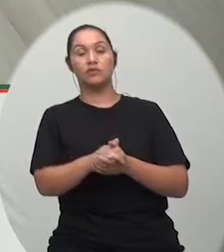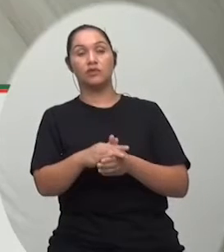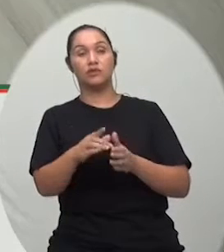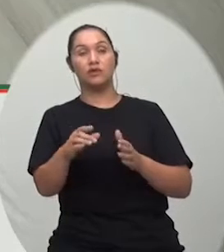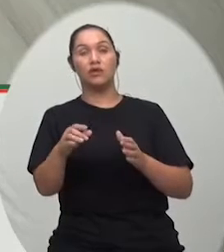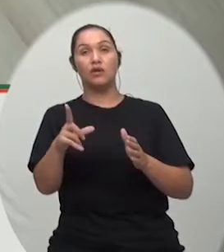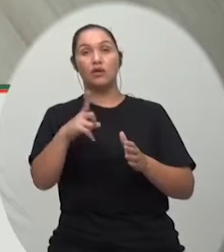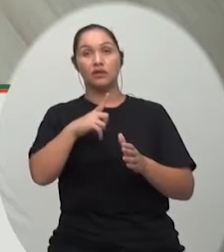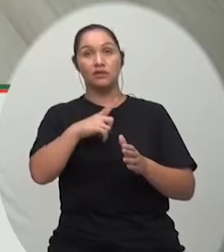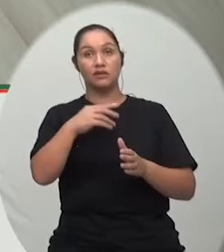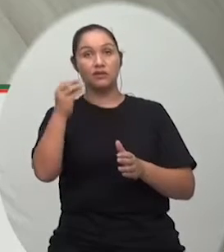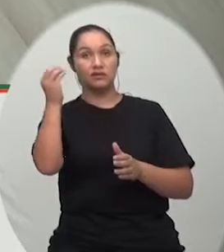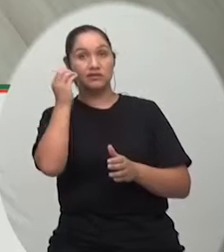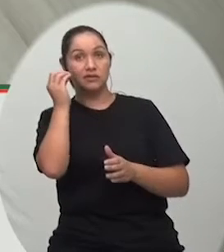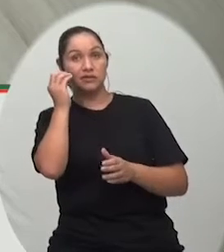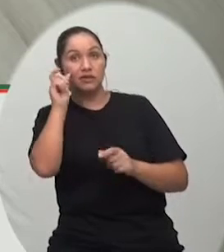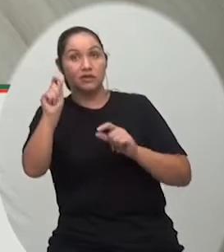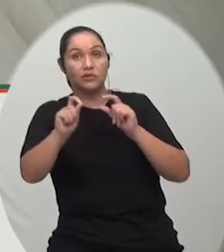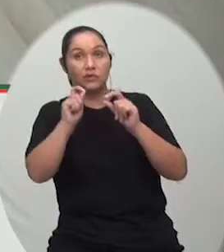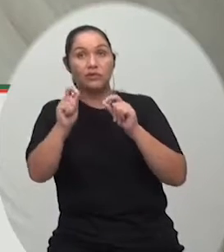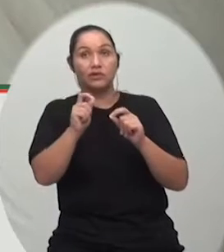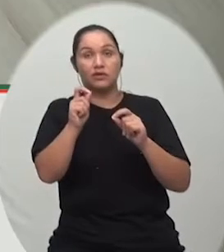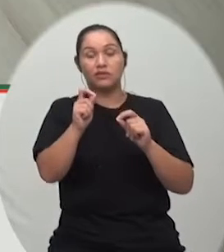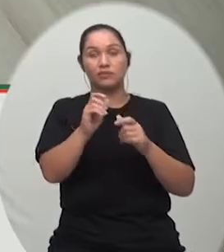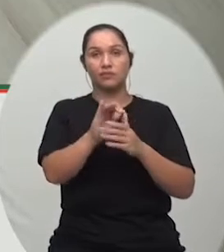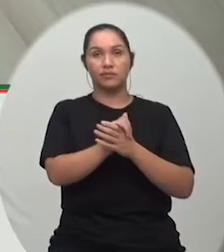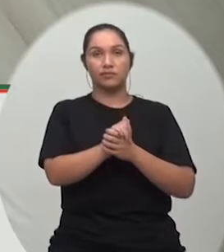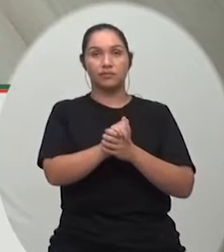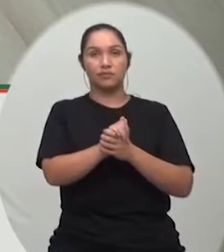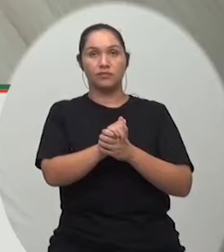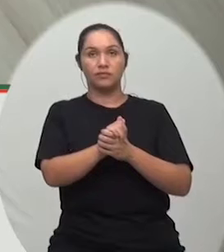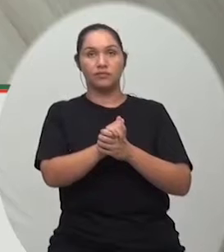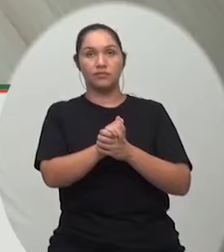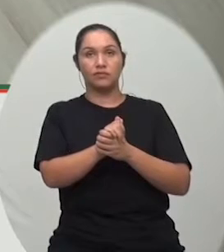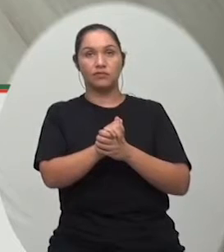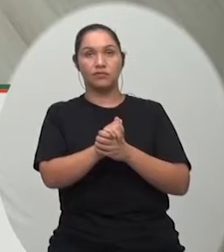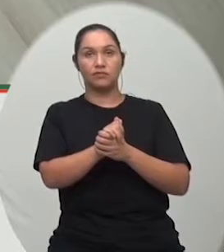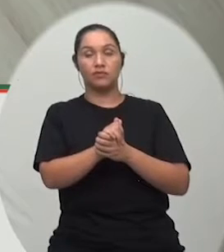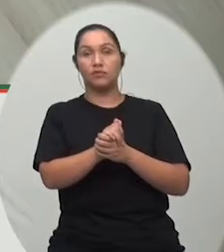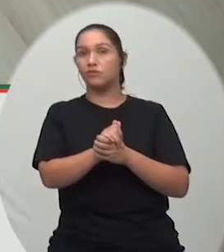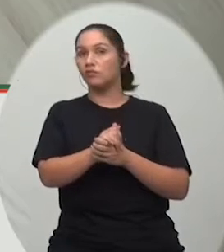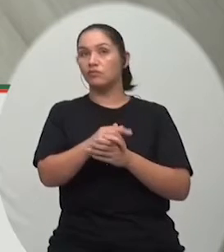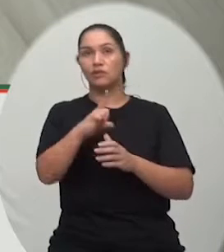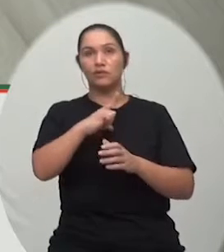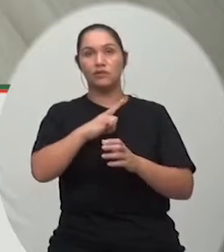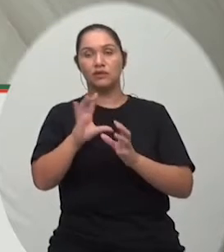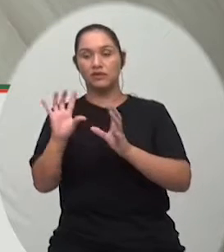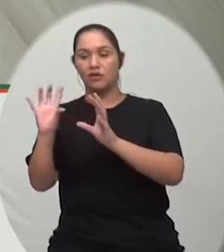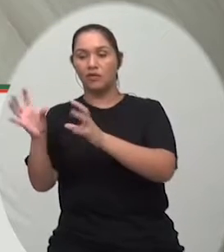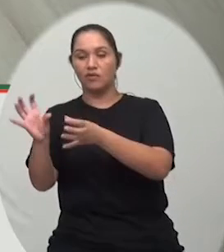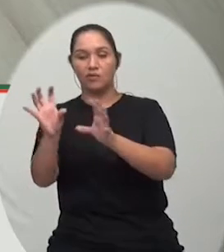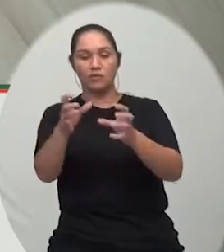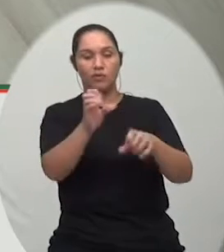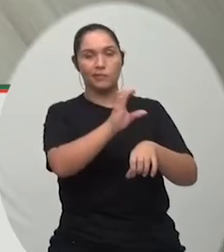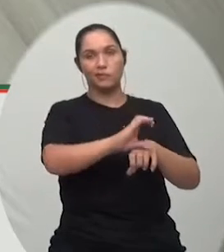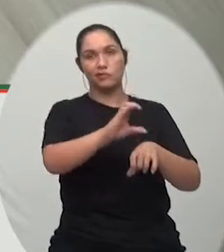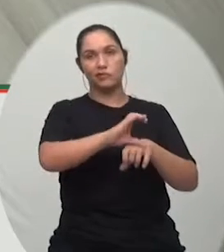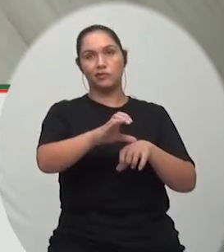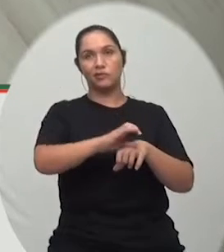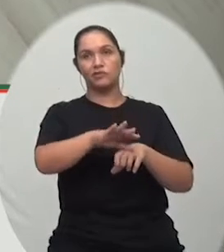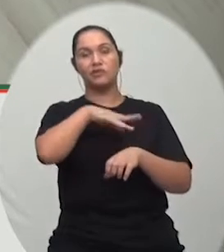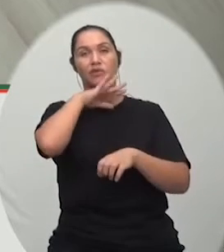competentes para impedir a continuidade desta escalada. Nesse contexto, também se insere o selo